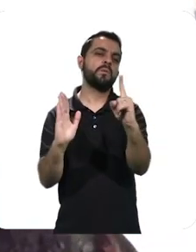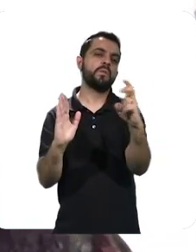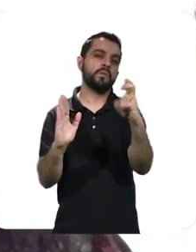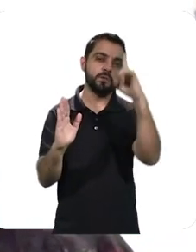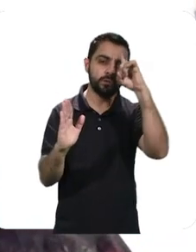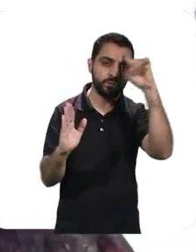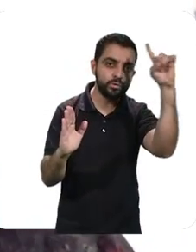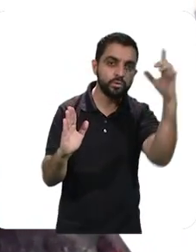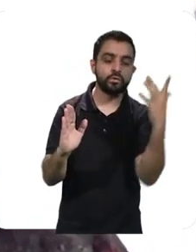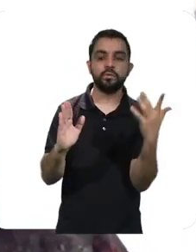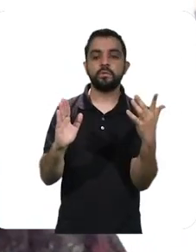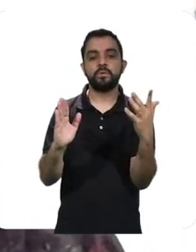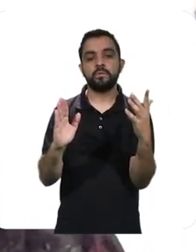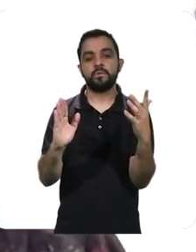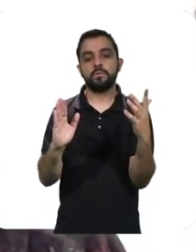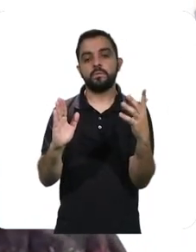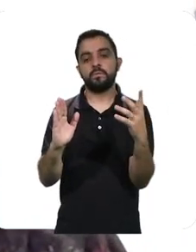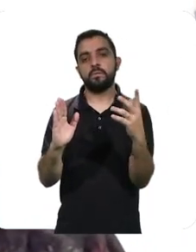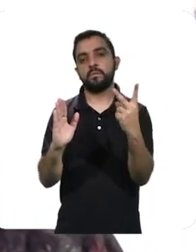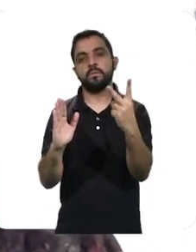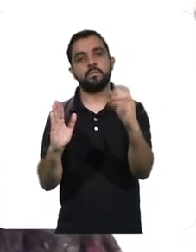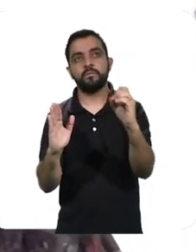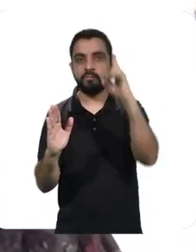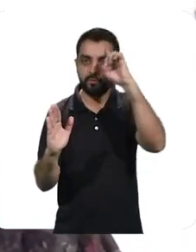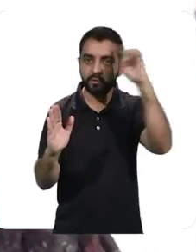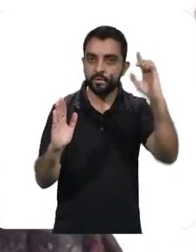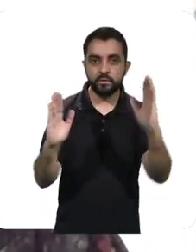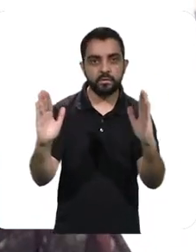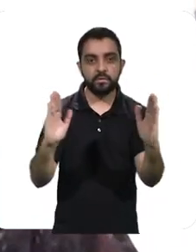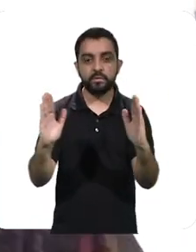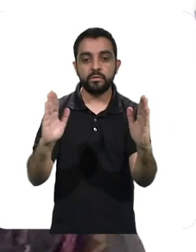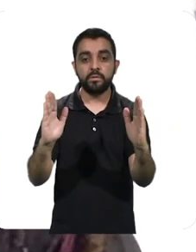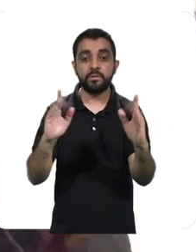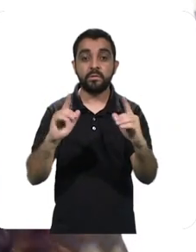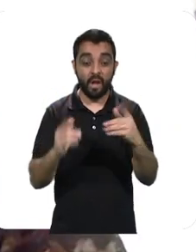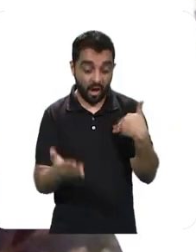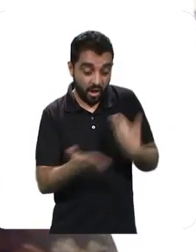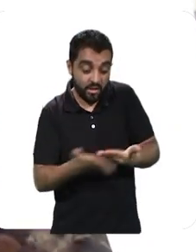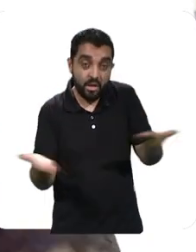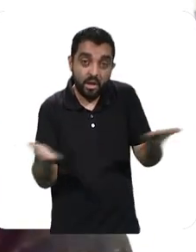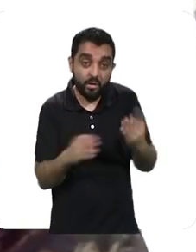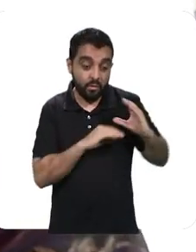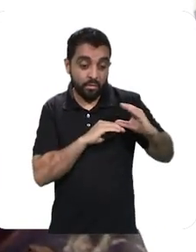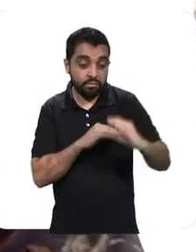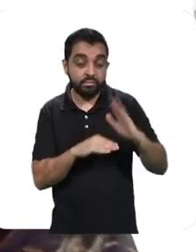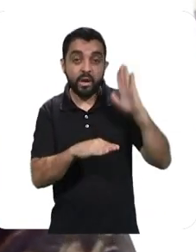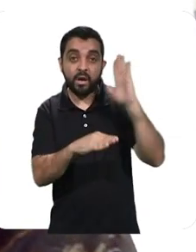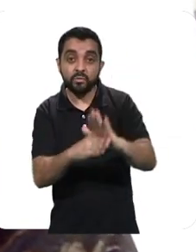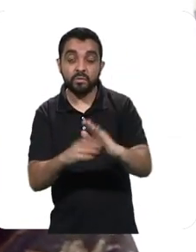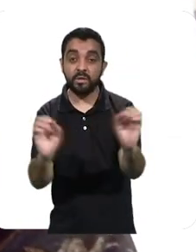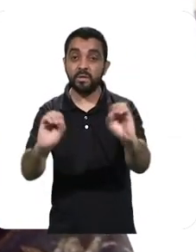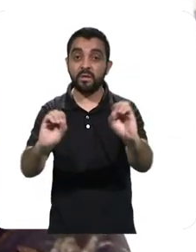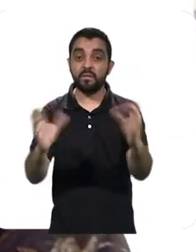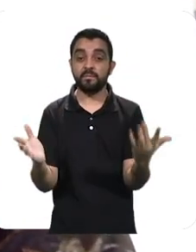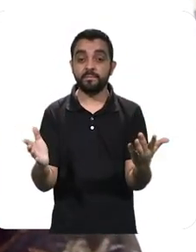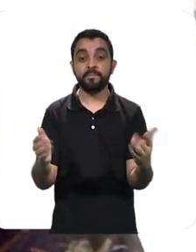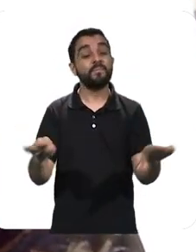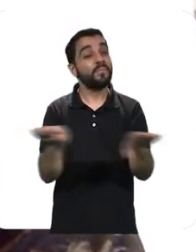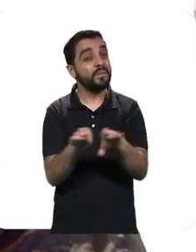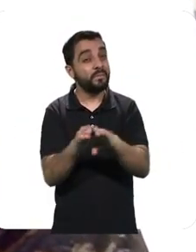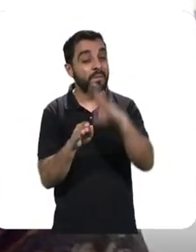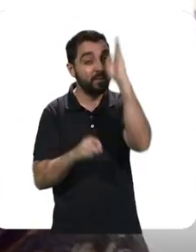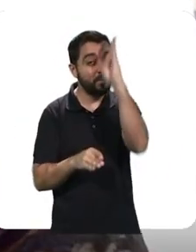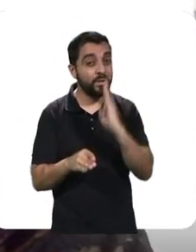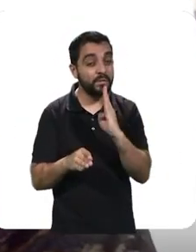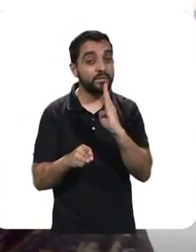15 dias ou até mais de quarentena e ainda nenhuma ajuda substancial. Além disso, a